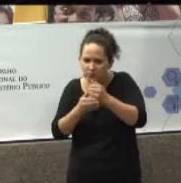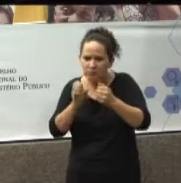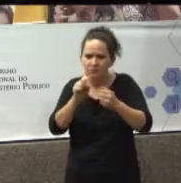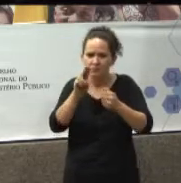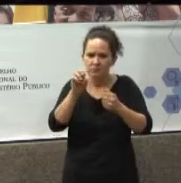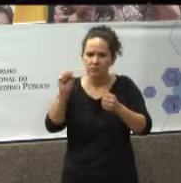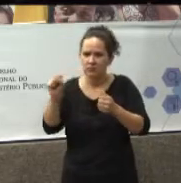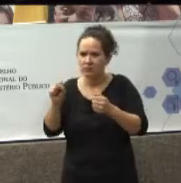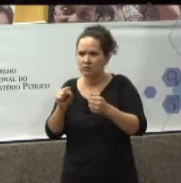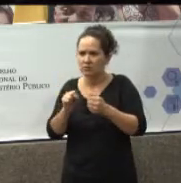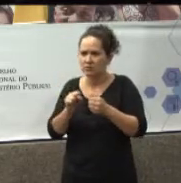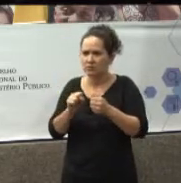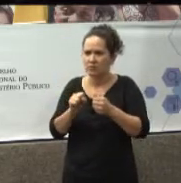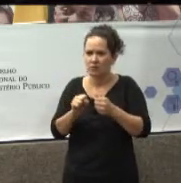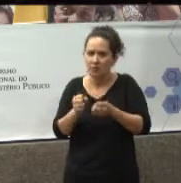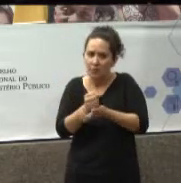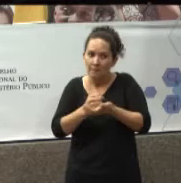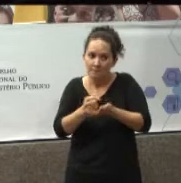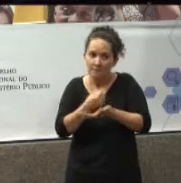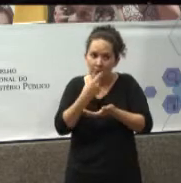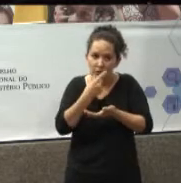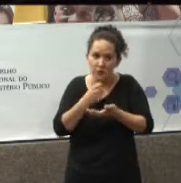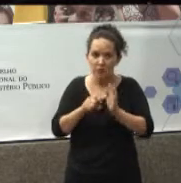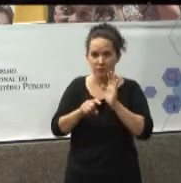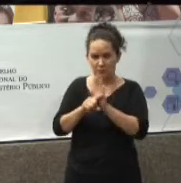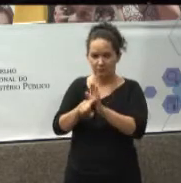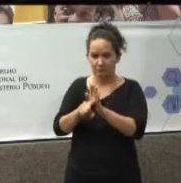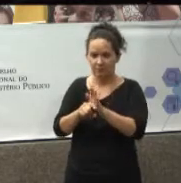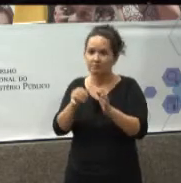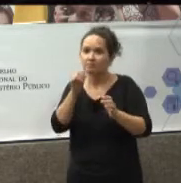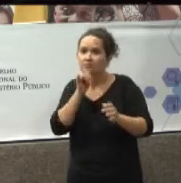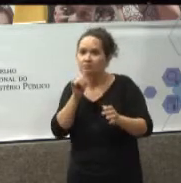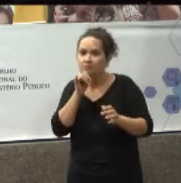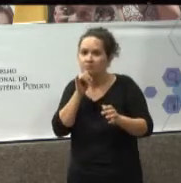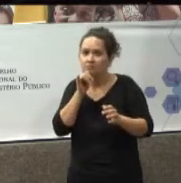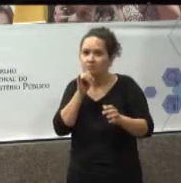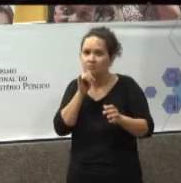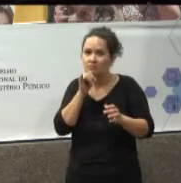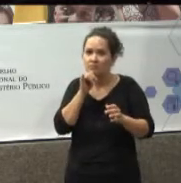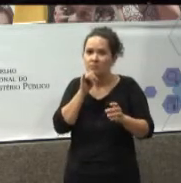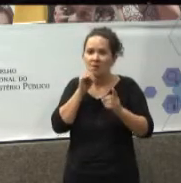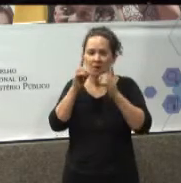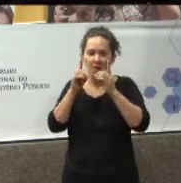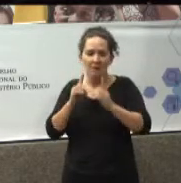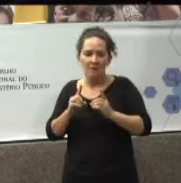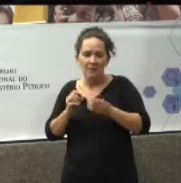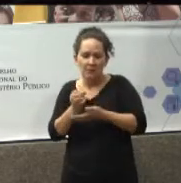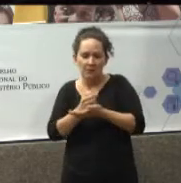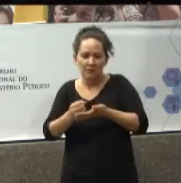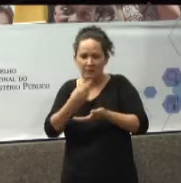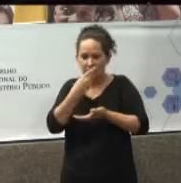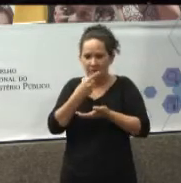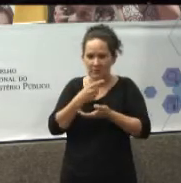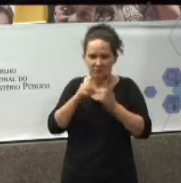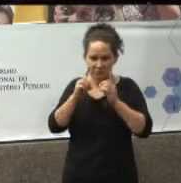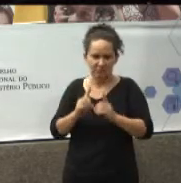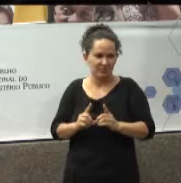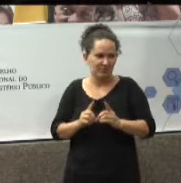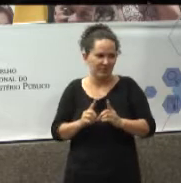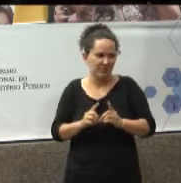essenciais seus medicamentos do sus fornece por exemplo depressivo era m pra mim é excelente antidepressivo